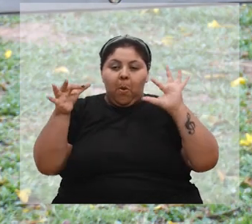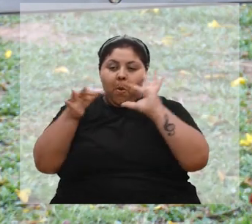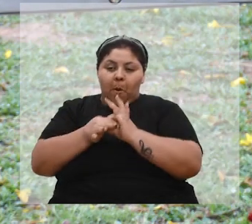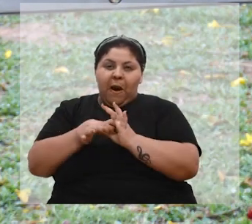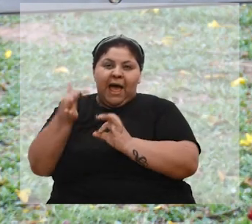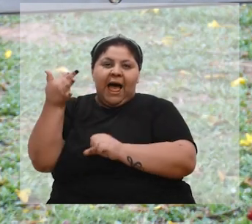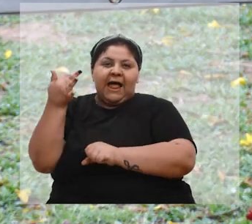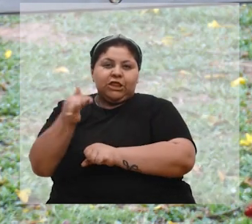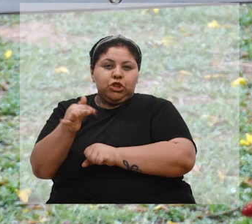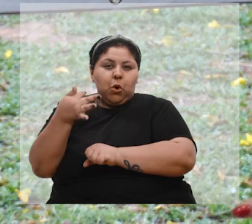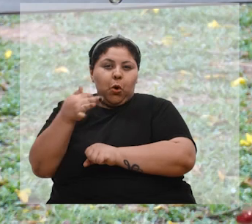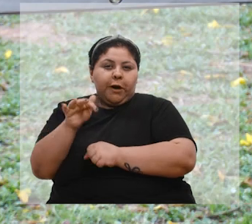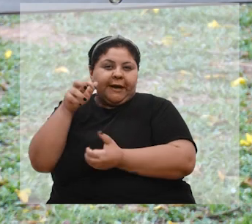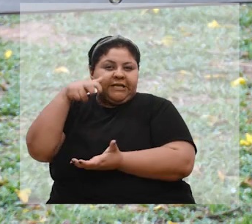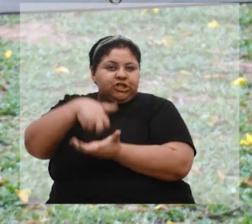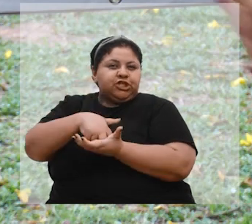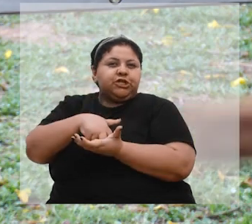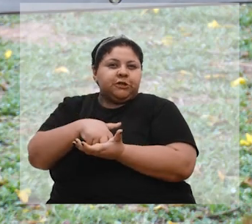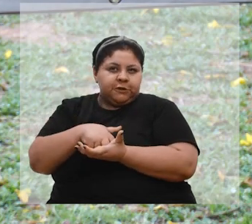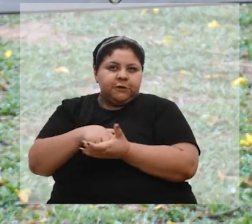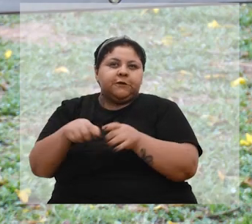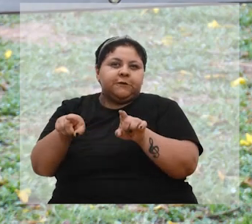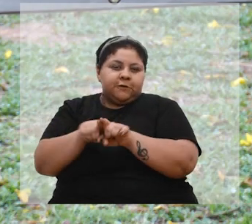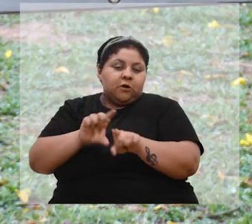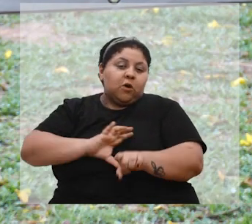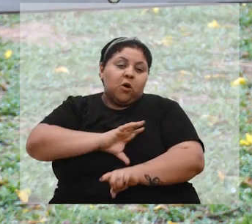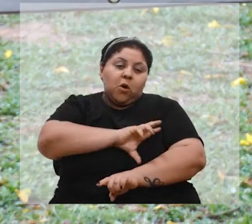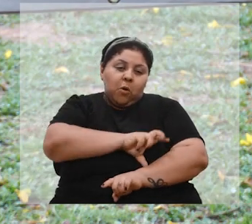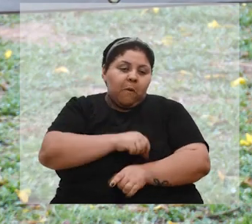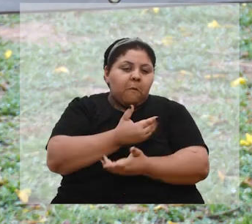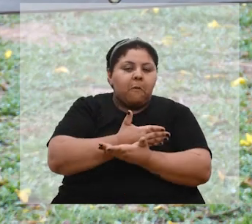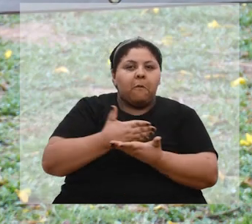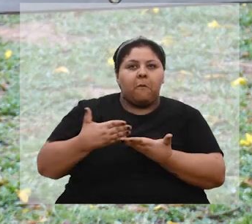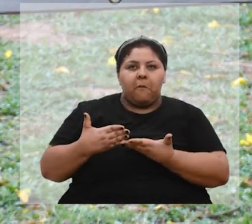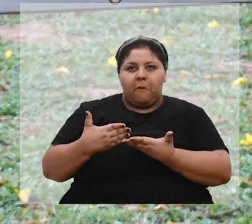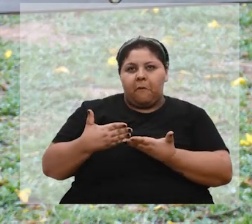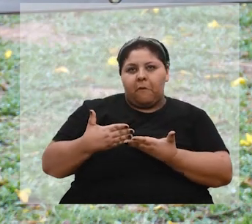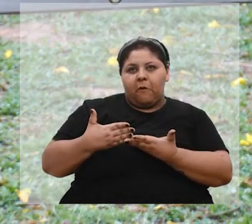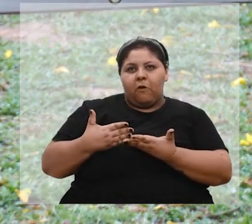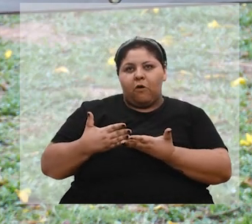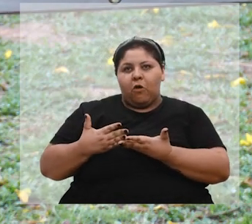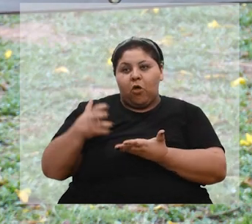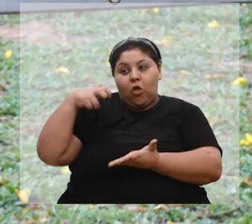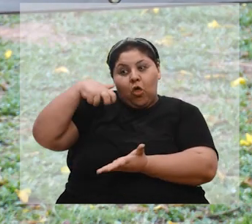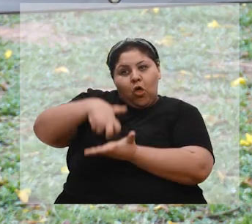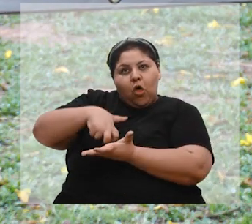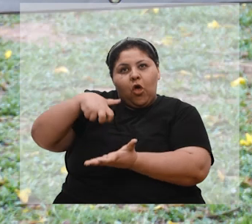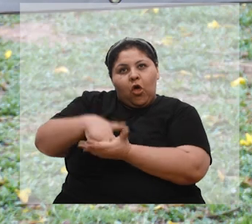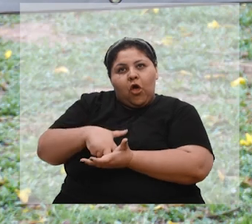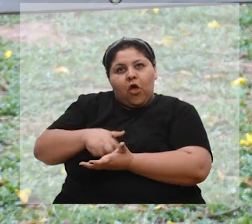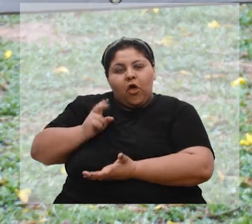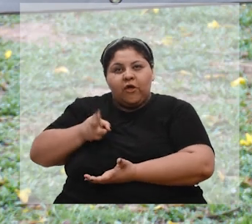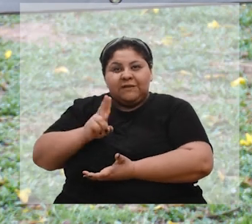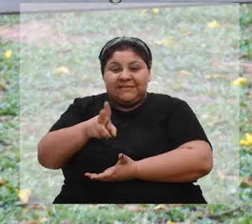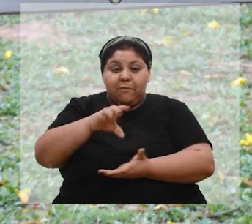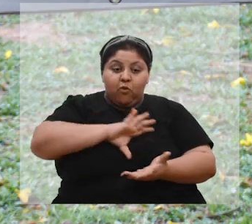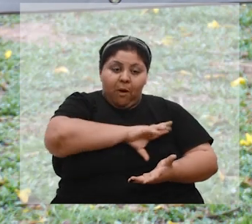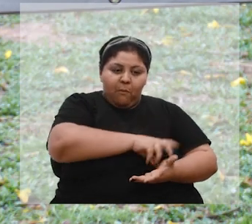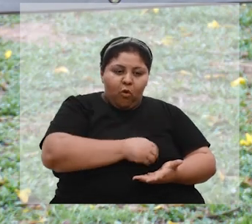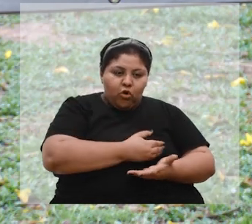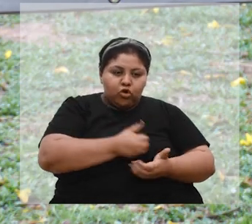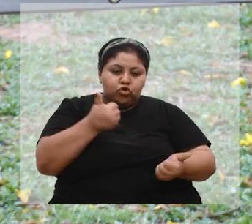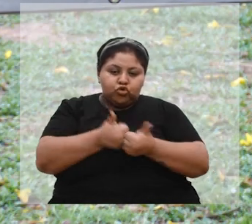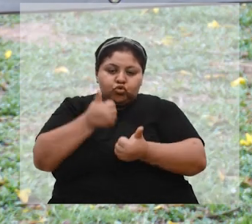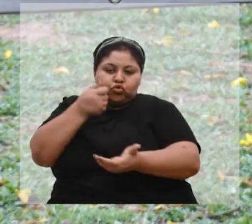trabalho a sacrifício. E aí eu acho que a gente se distancia do amor quando a gente entra na pegada do sacrifício. Porque o sacrifício ele vem sempre